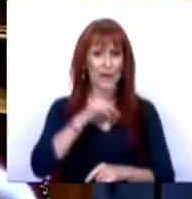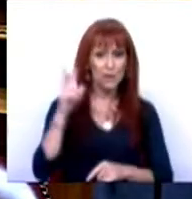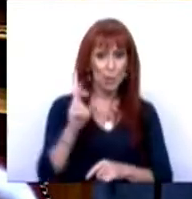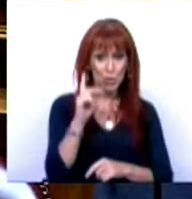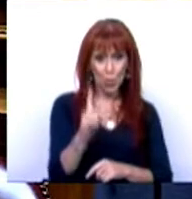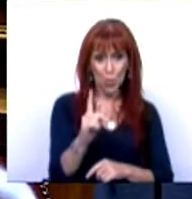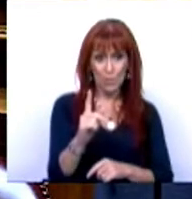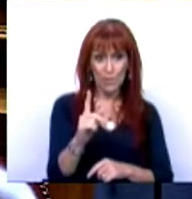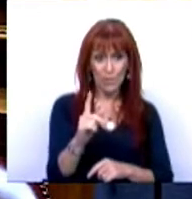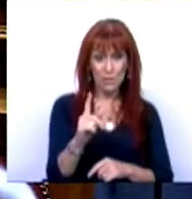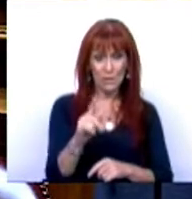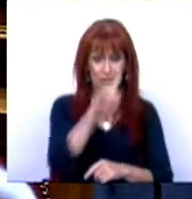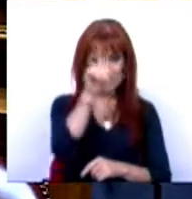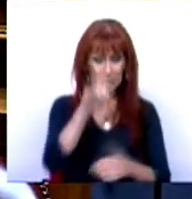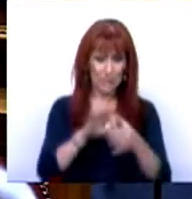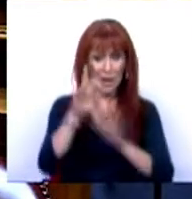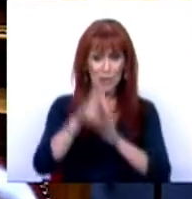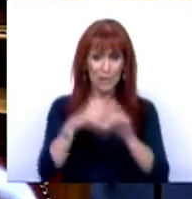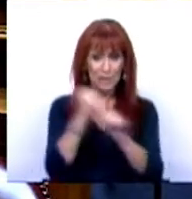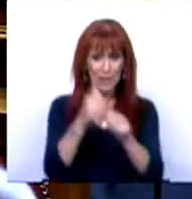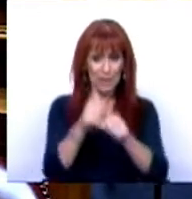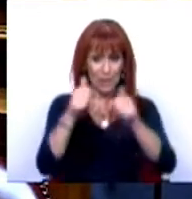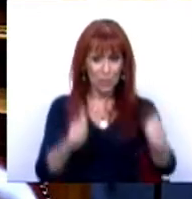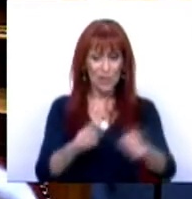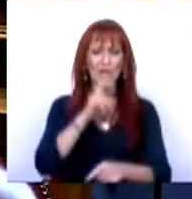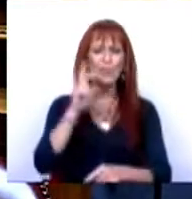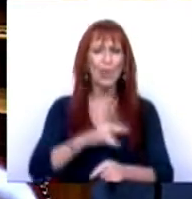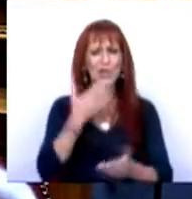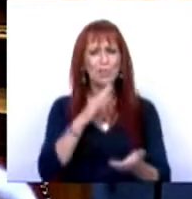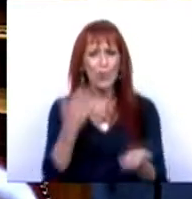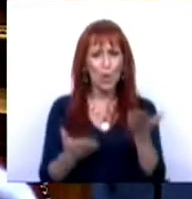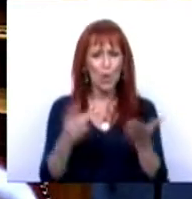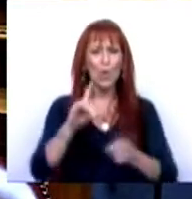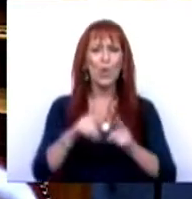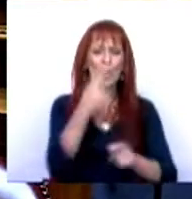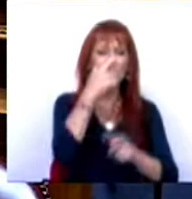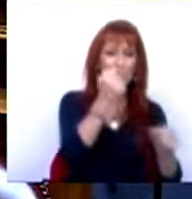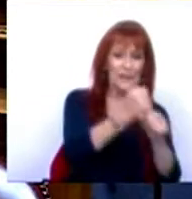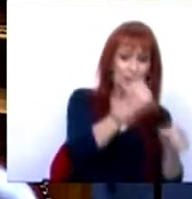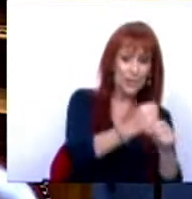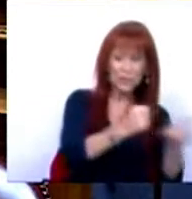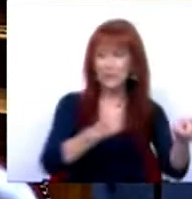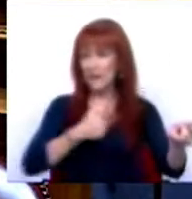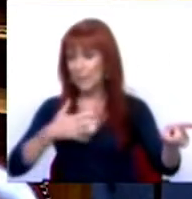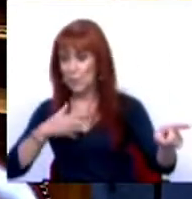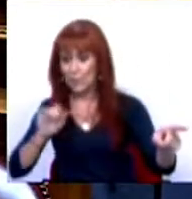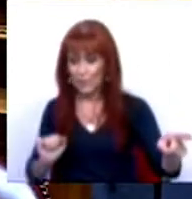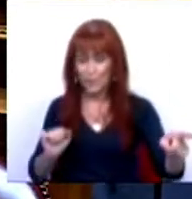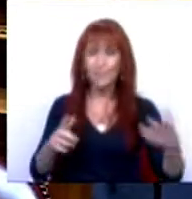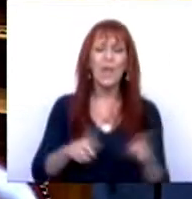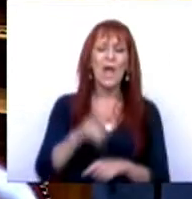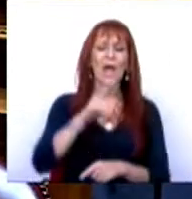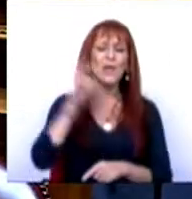resposta à questão do regime do teletrabalho, uma resposta equilibrada entre trabalhador e empregador,